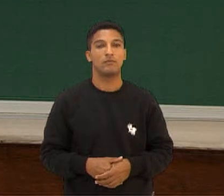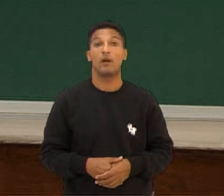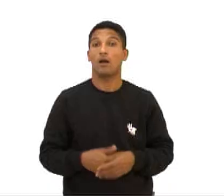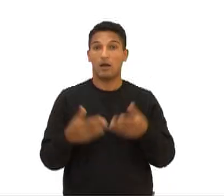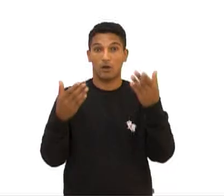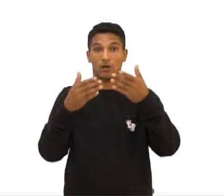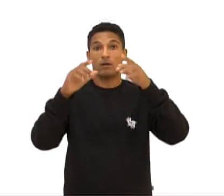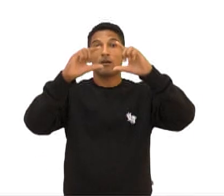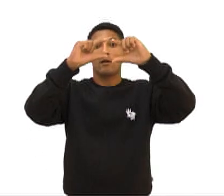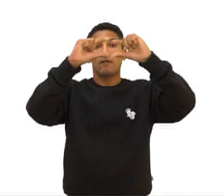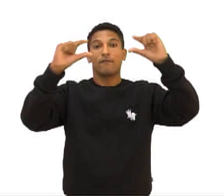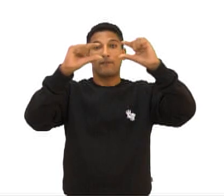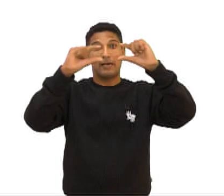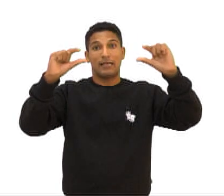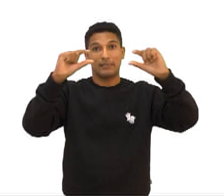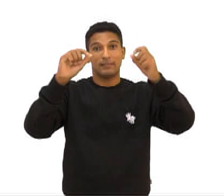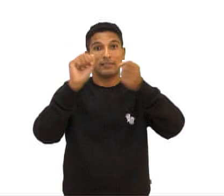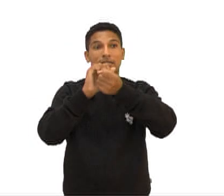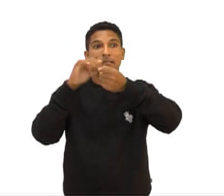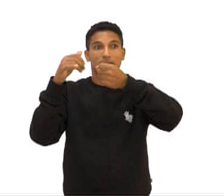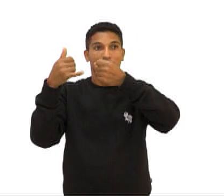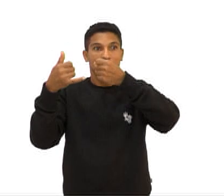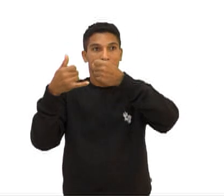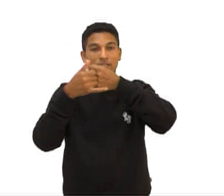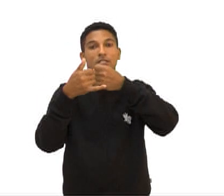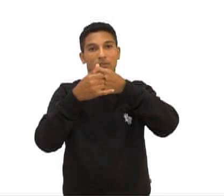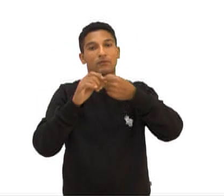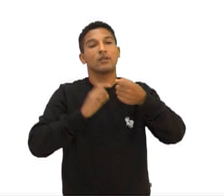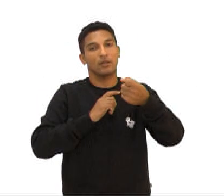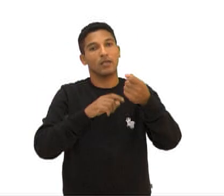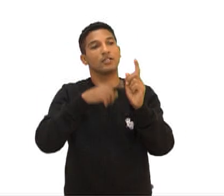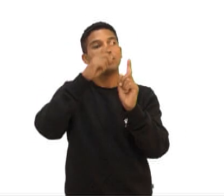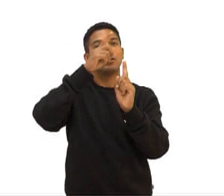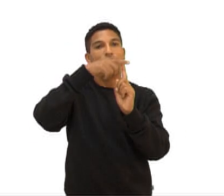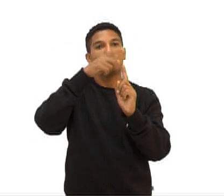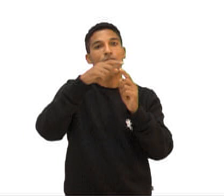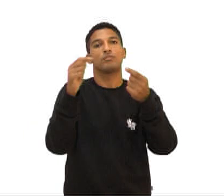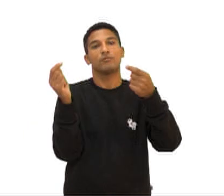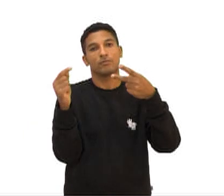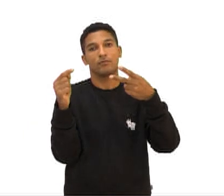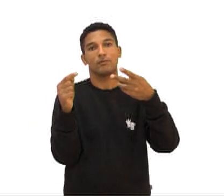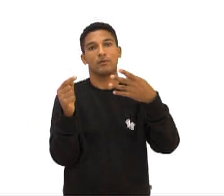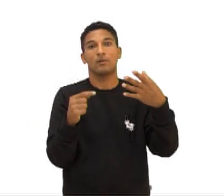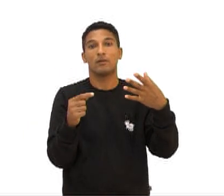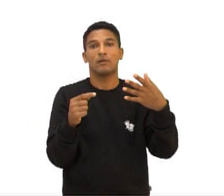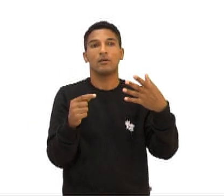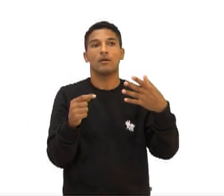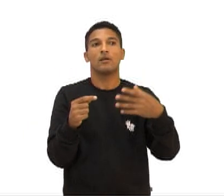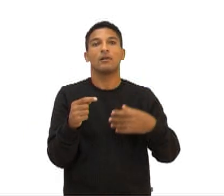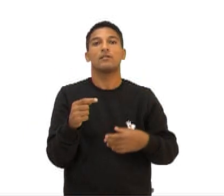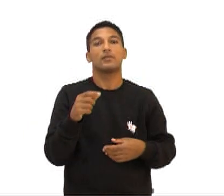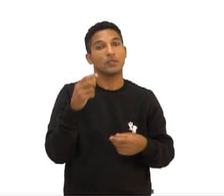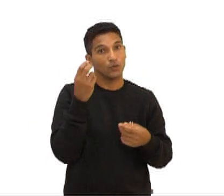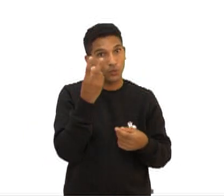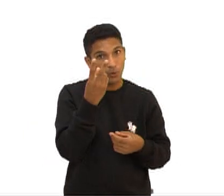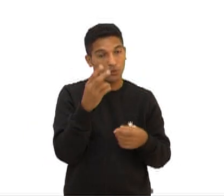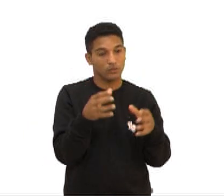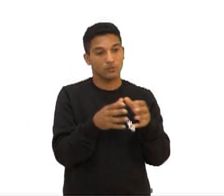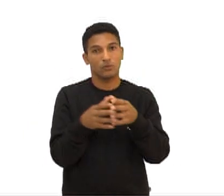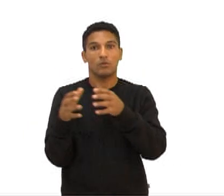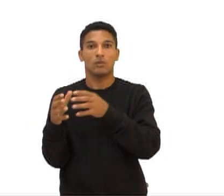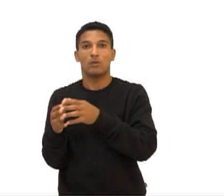As subordinadas adjetivas são classificadas em, como eu já disse para vocês, em dois grupos,